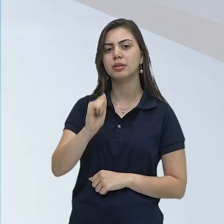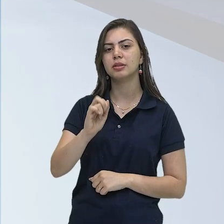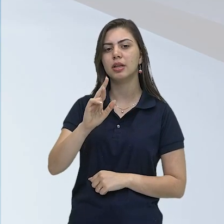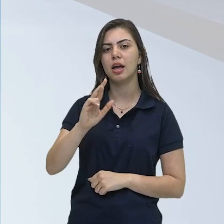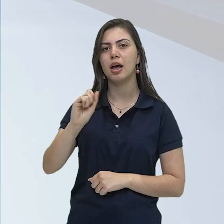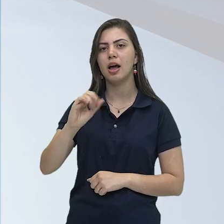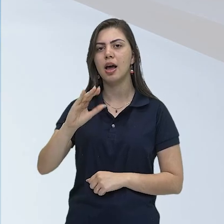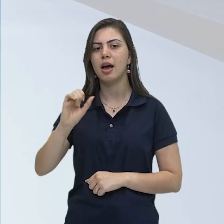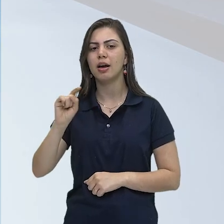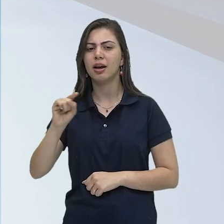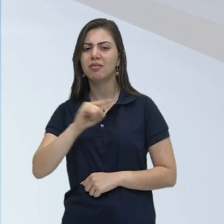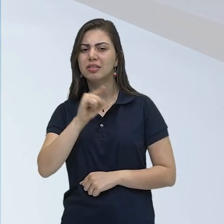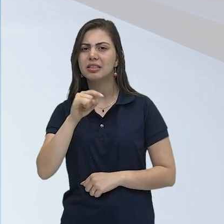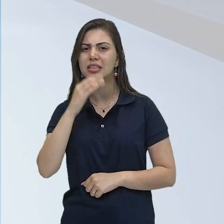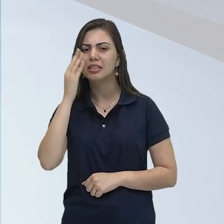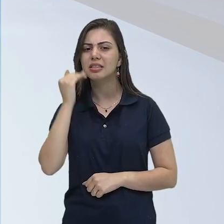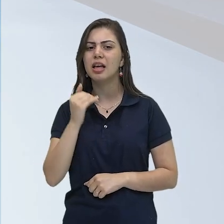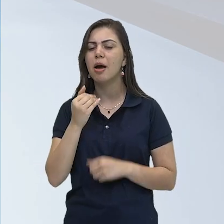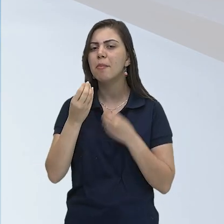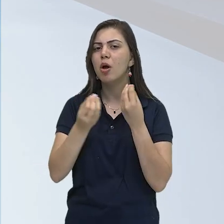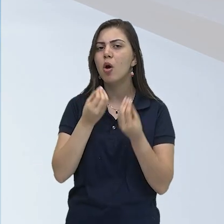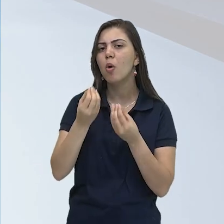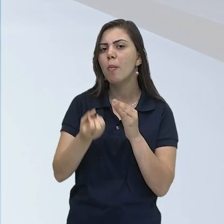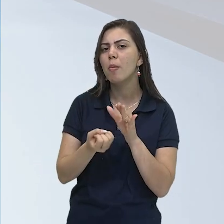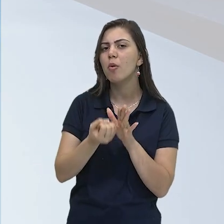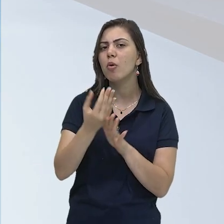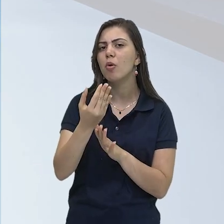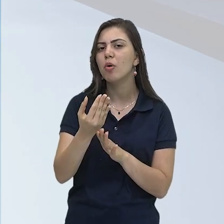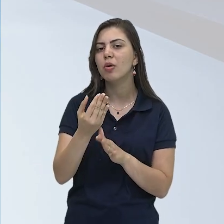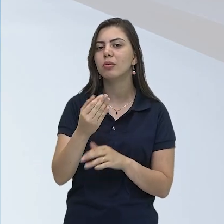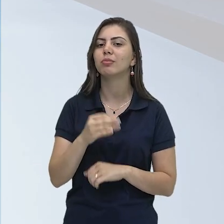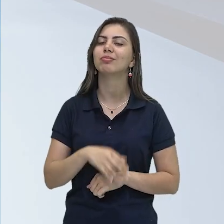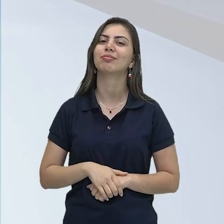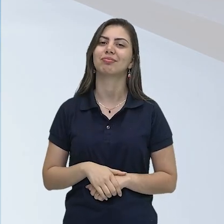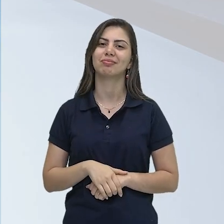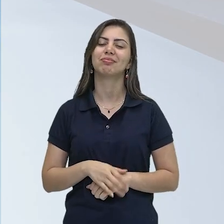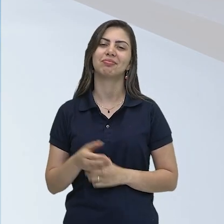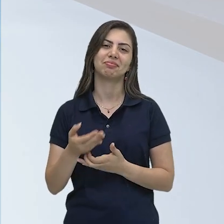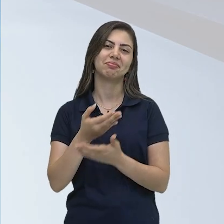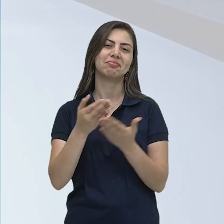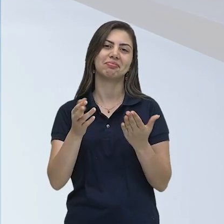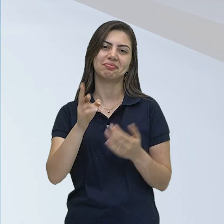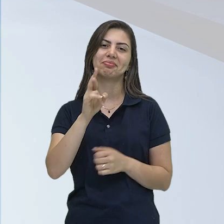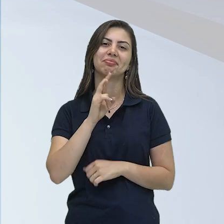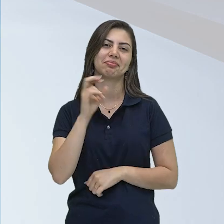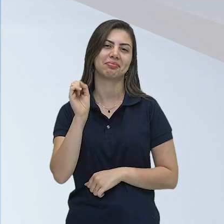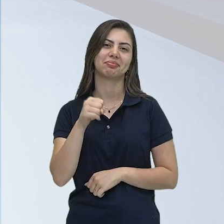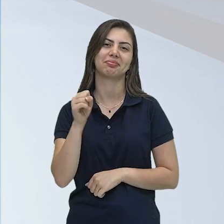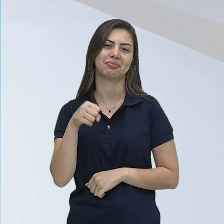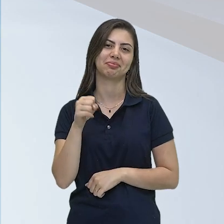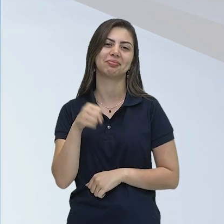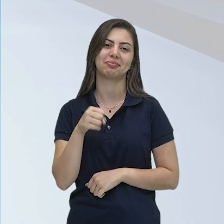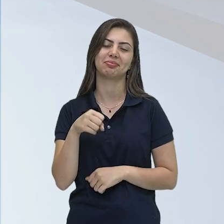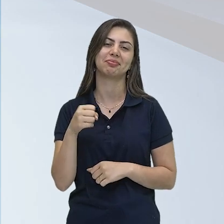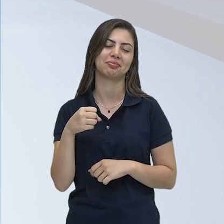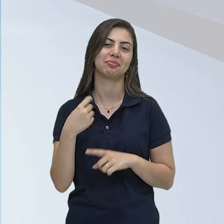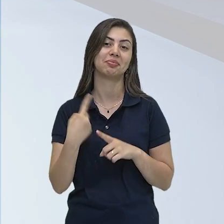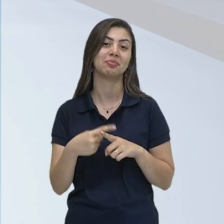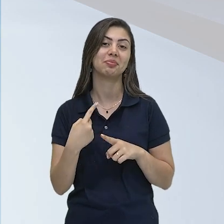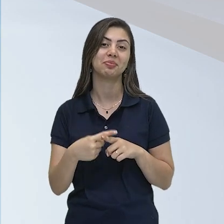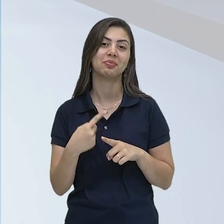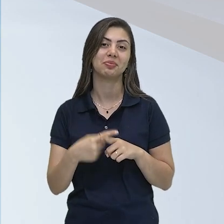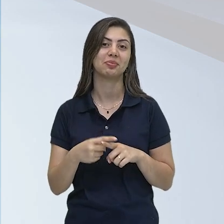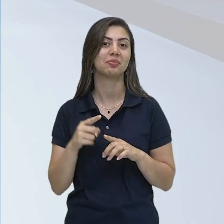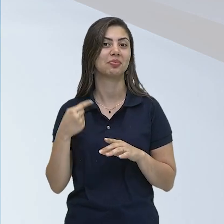Tarracá? Sabe qual a sua origem? Acredito que a resposta de vocês também foi sim para essas duas